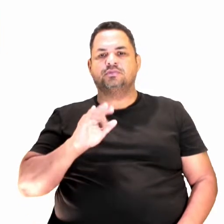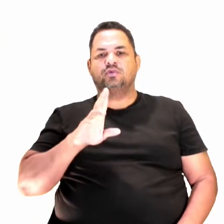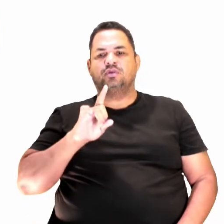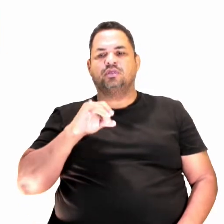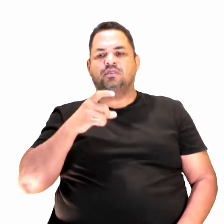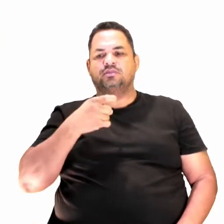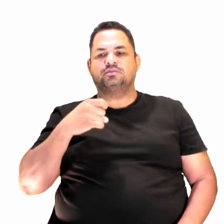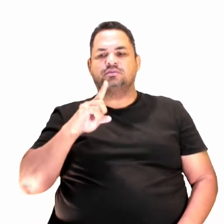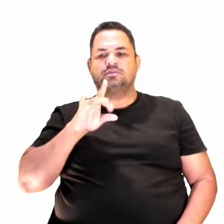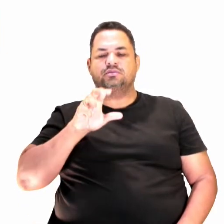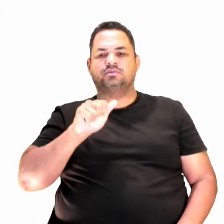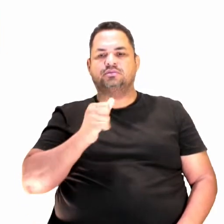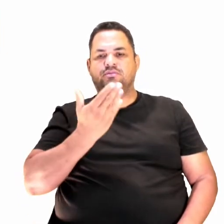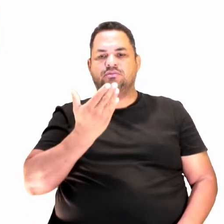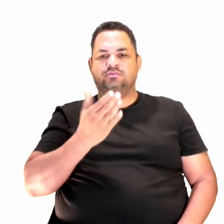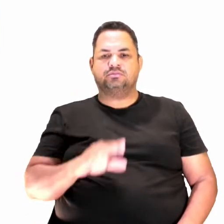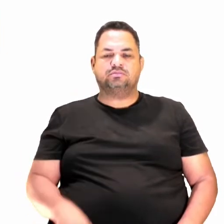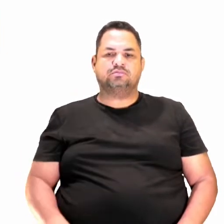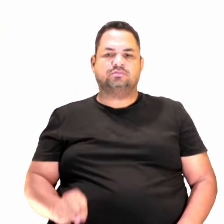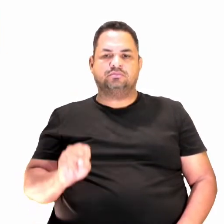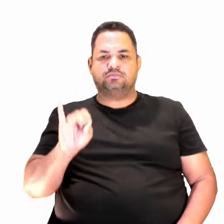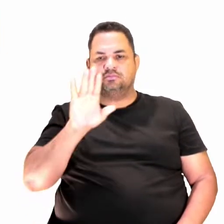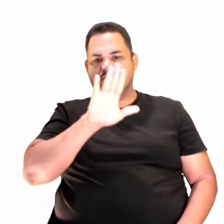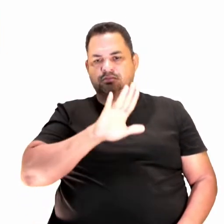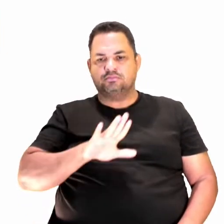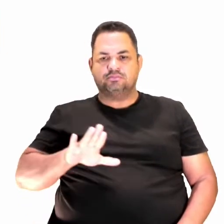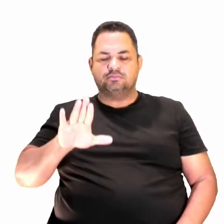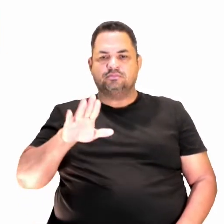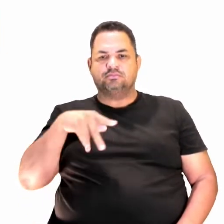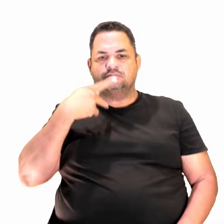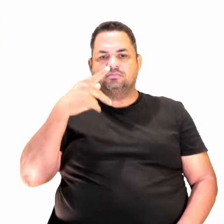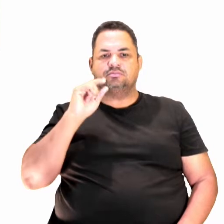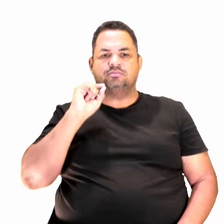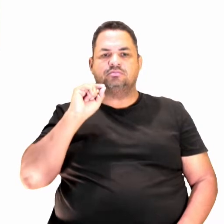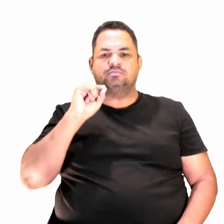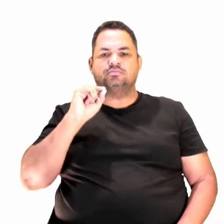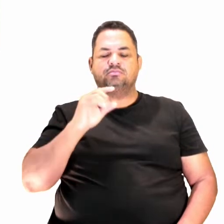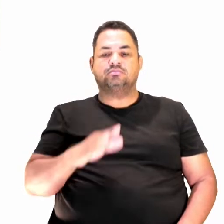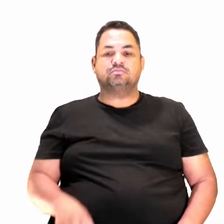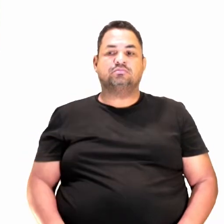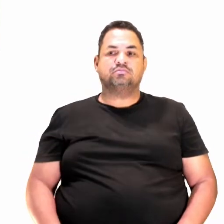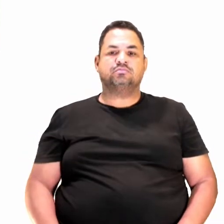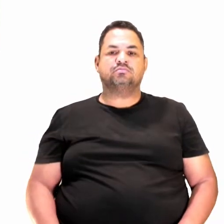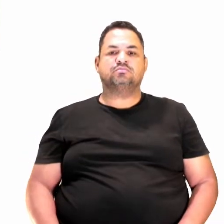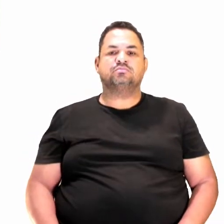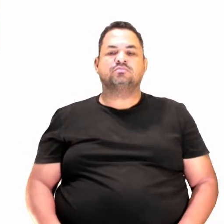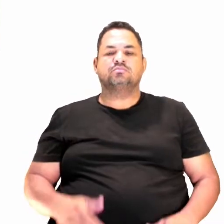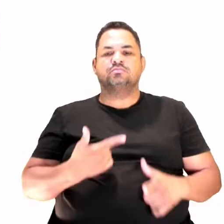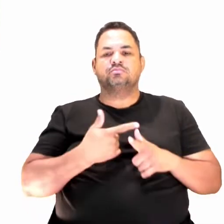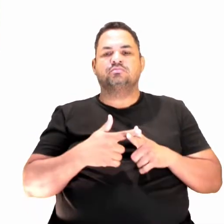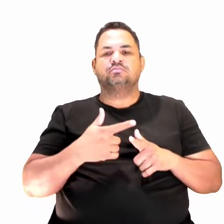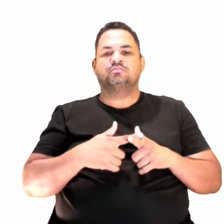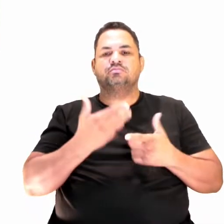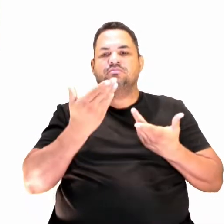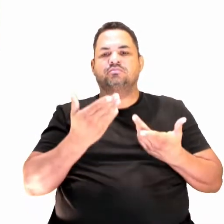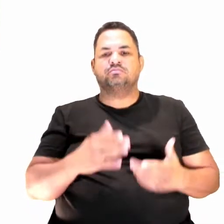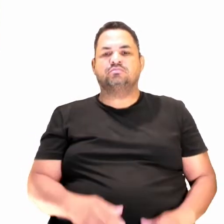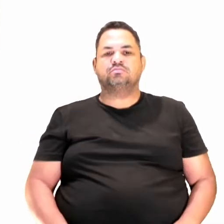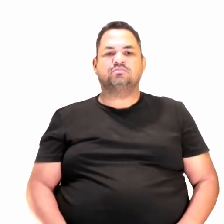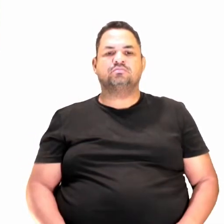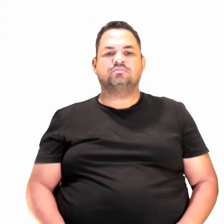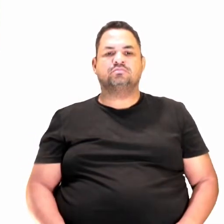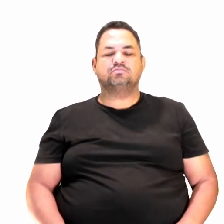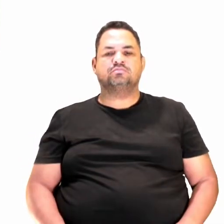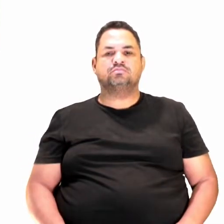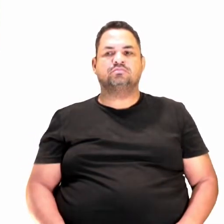vigorexia, que na imagem trata um pouco sobre o que é isso. Para quem não conhece esse distúrbio,